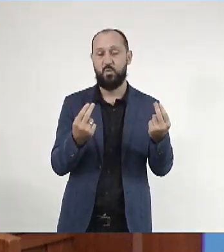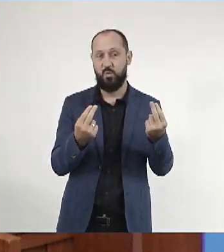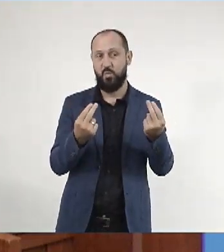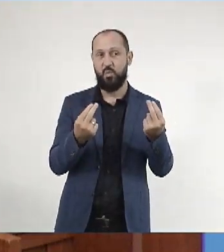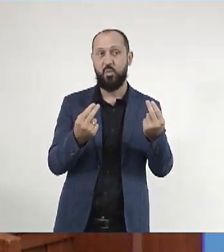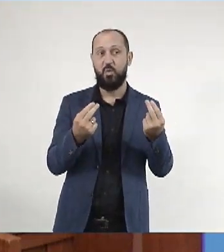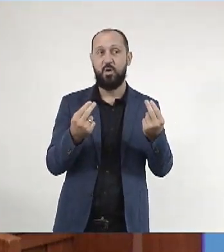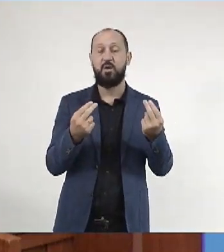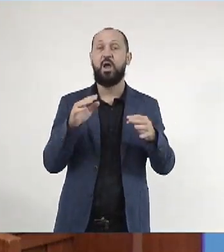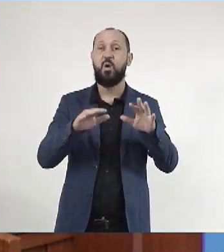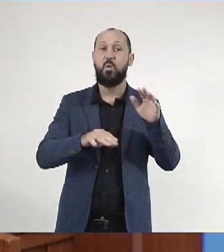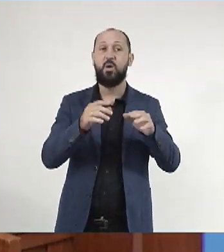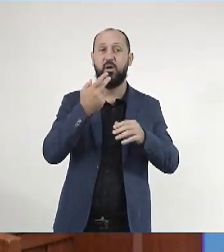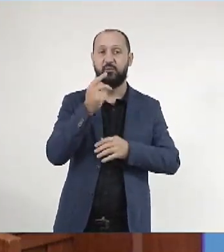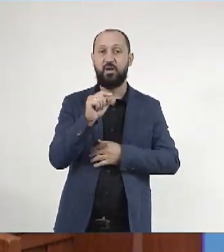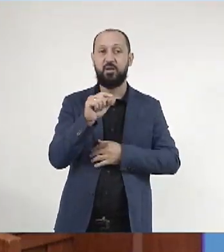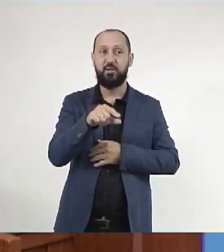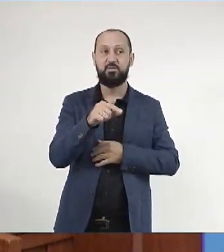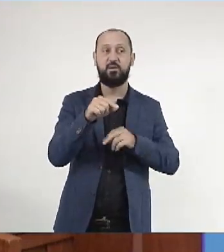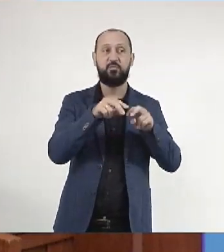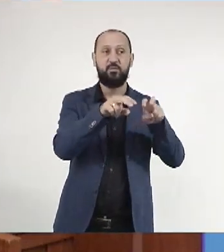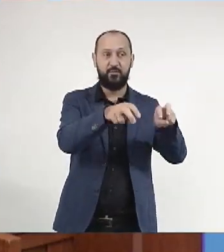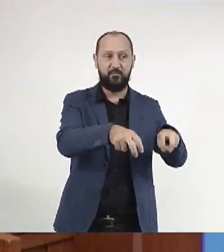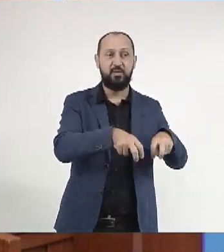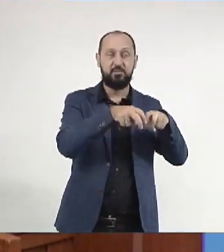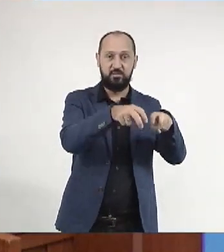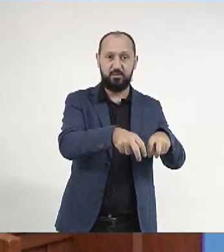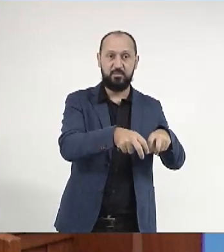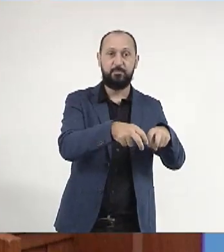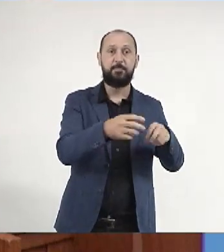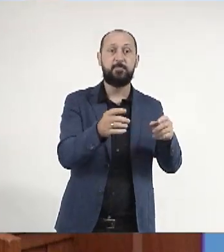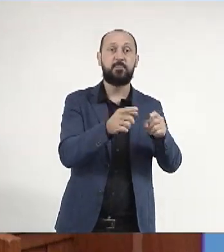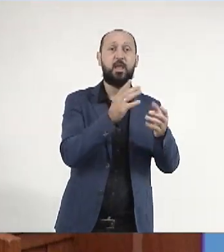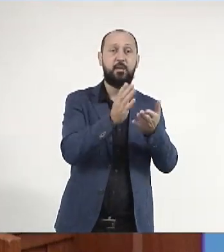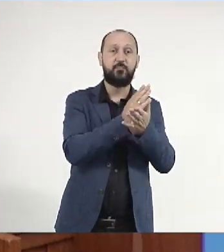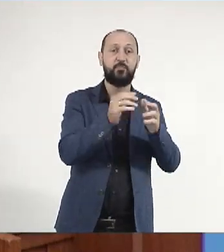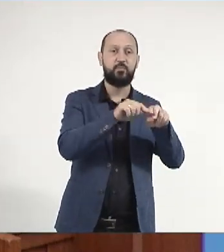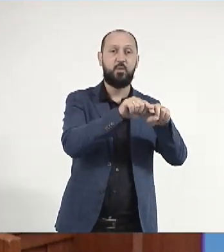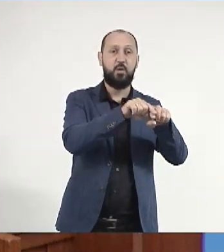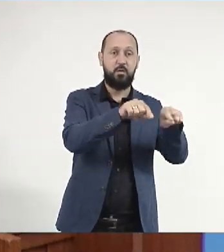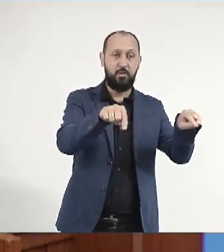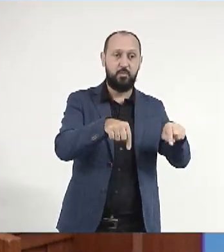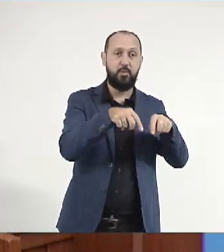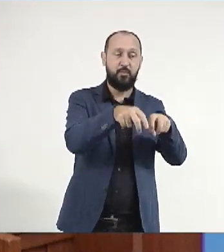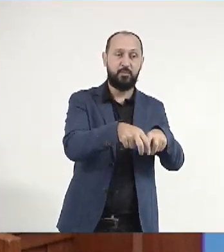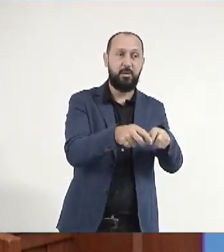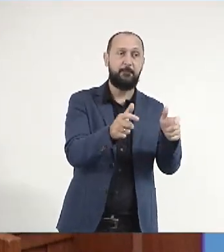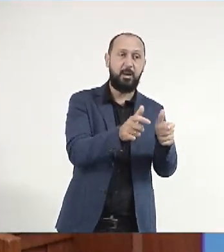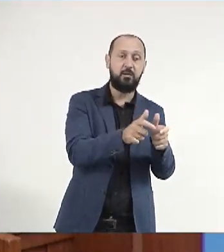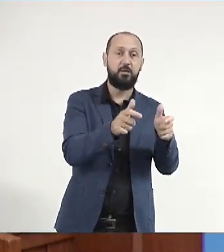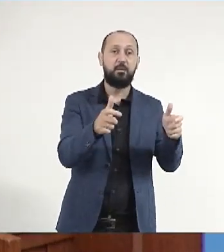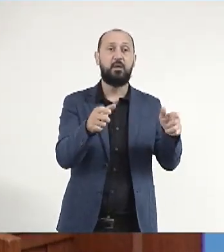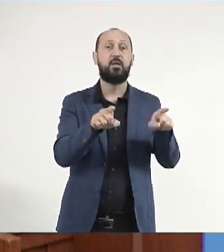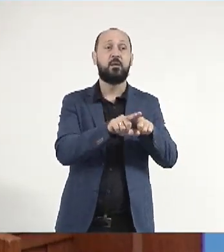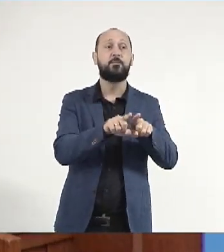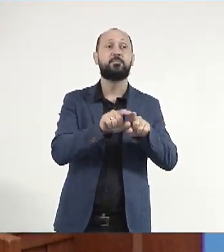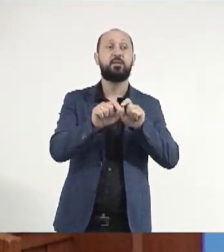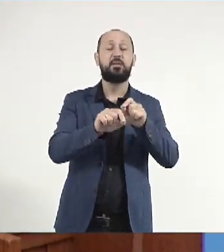com esses, muitas vezes falamos fazendeiros, mas ali tem pequenos e médios produtores, né, que